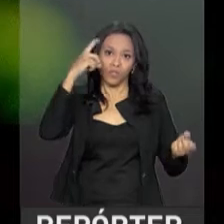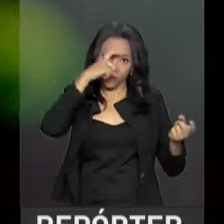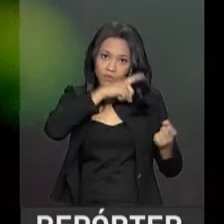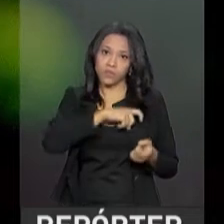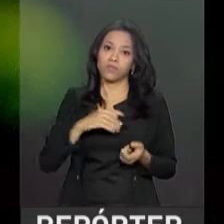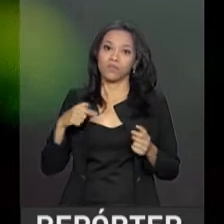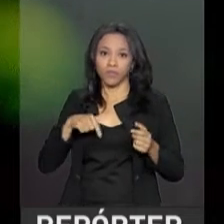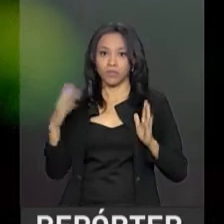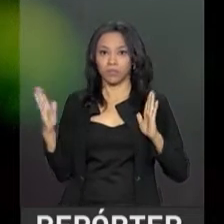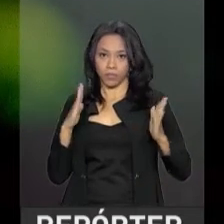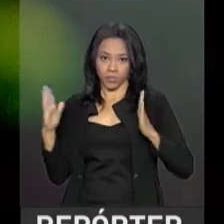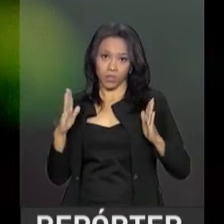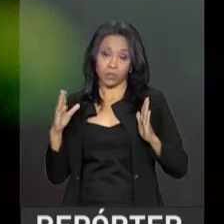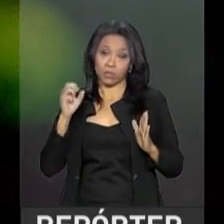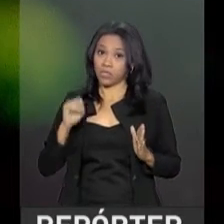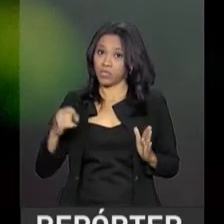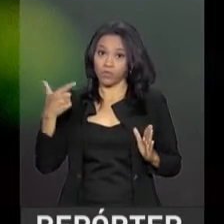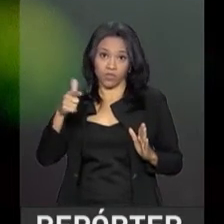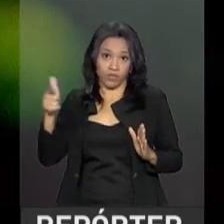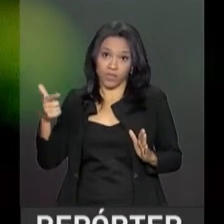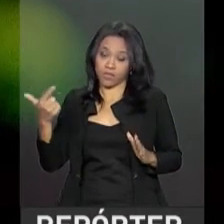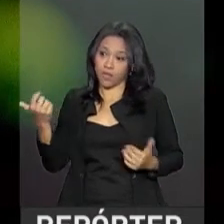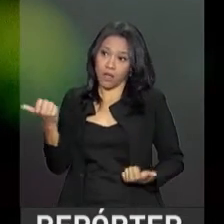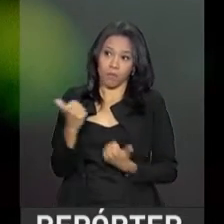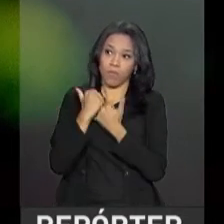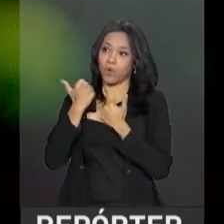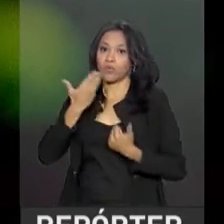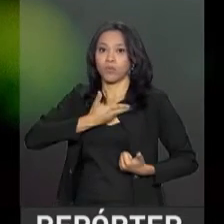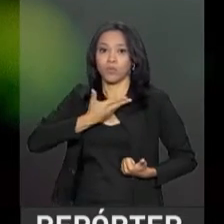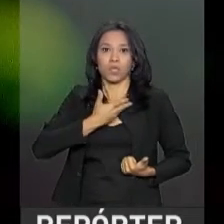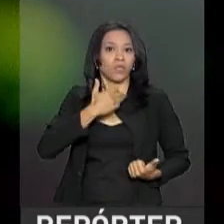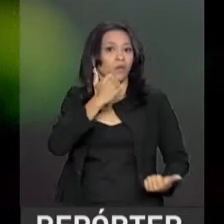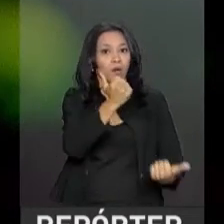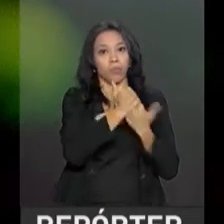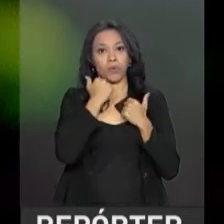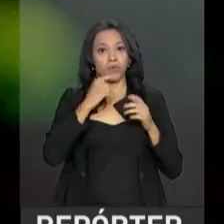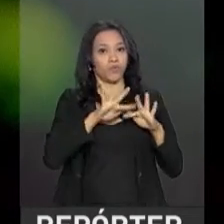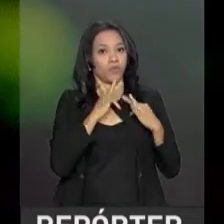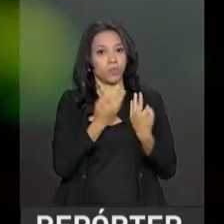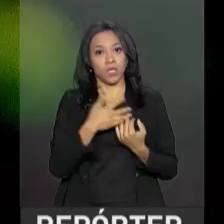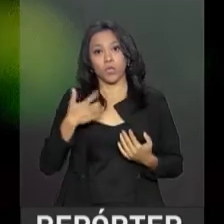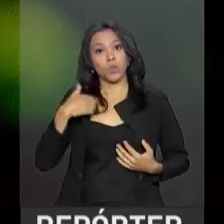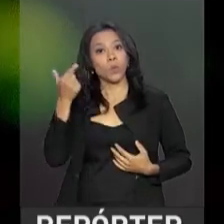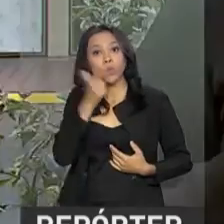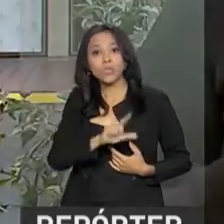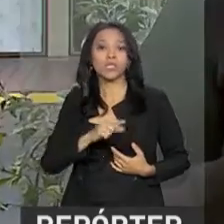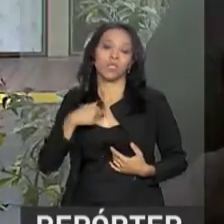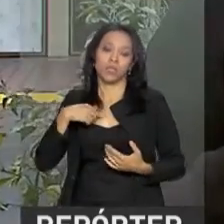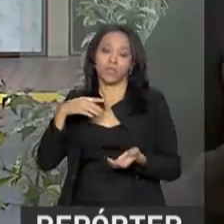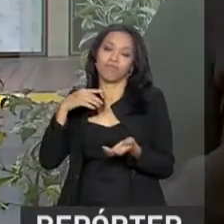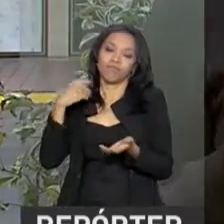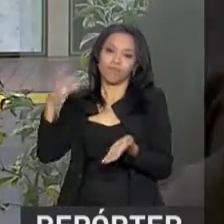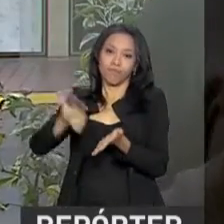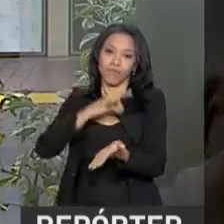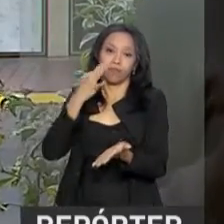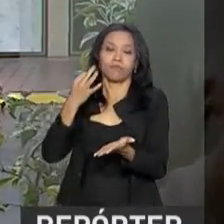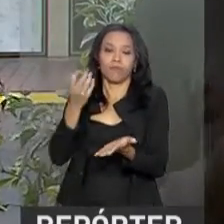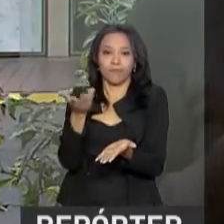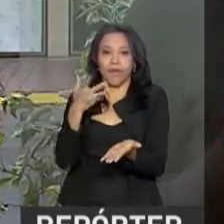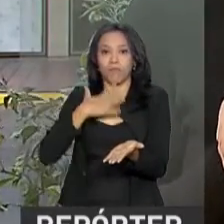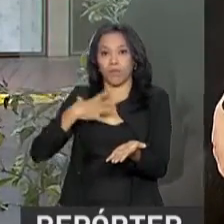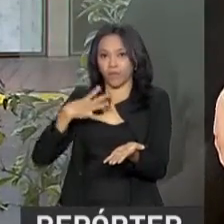difícil, que se eu não contasse com a ajuda de colegas e de familiares, talvez eu não tivesse conseguido matricular minha filha na escola. Mais de